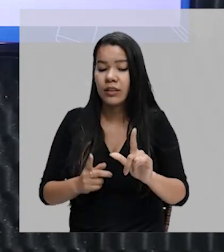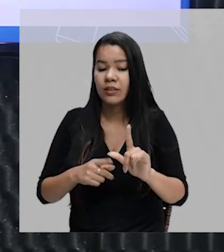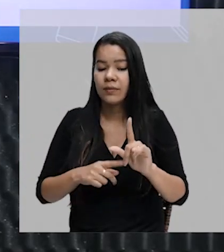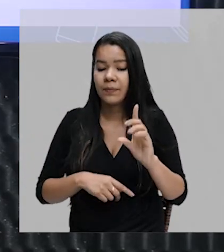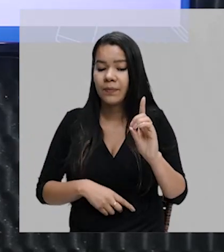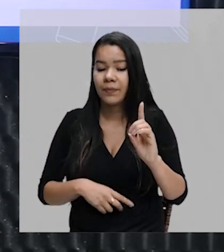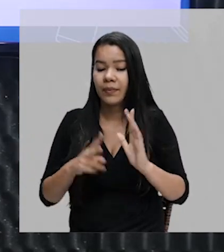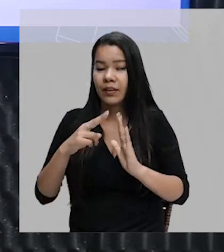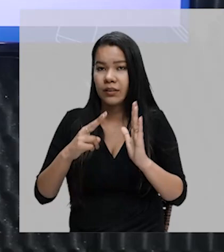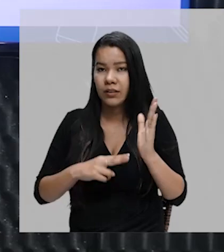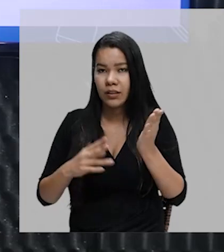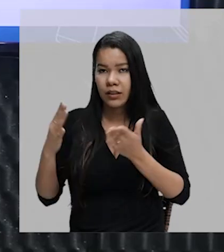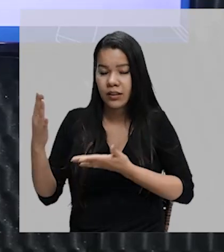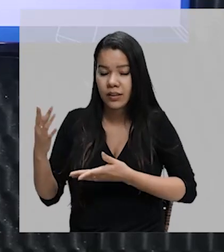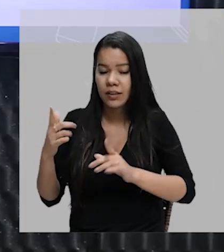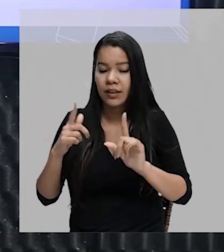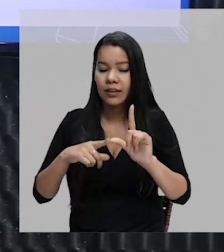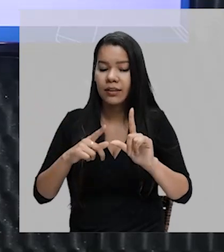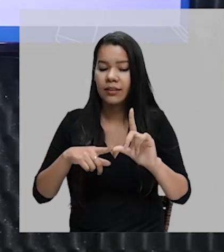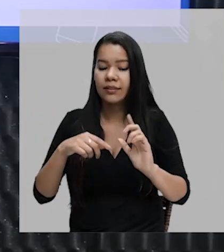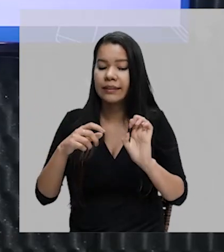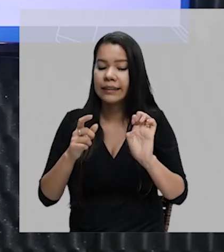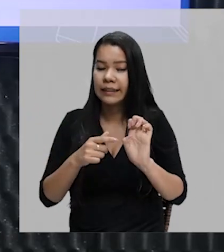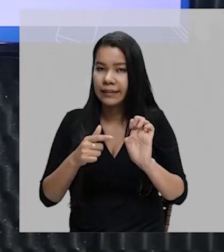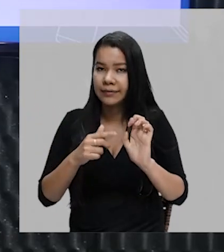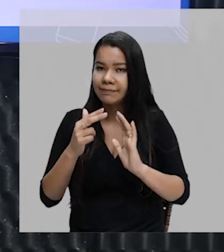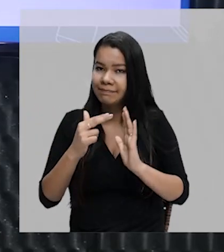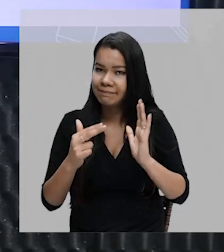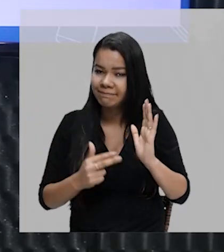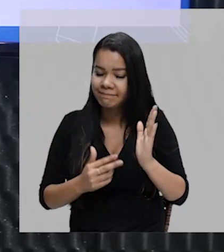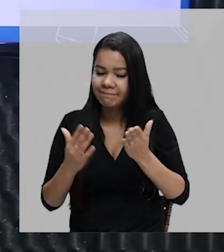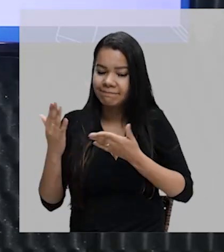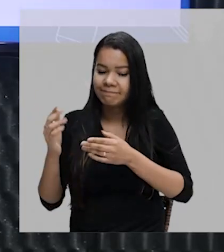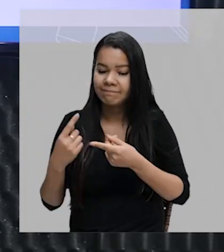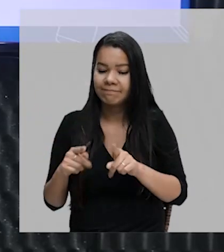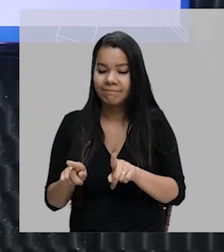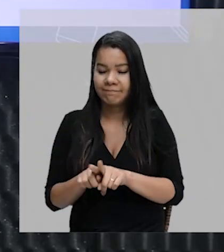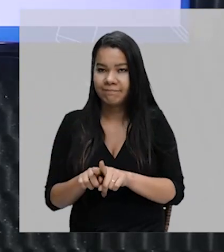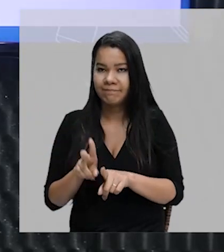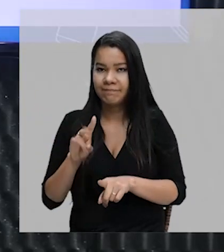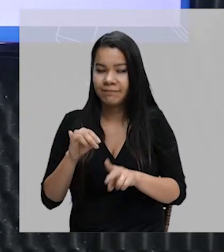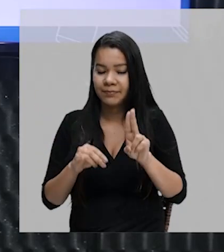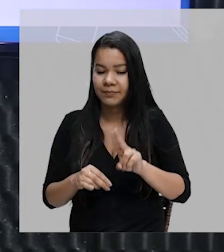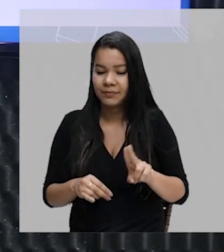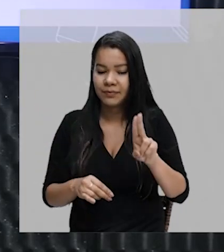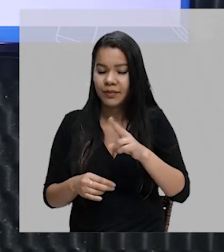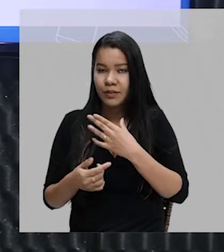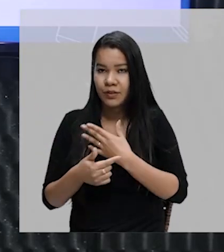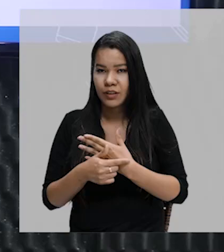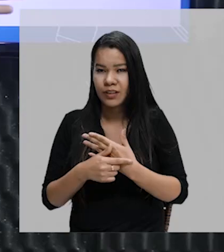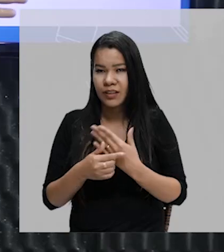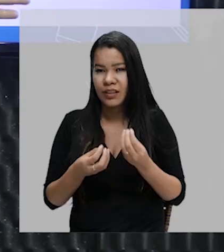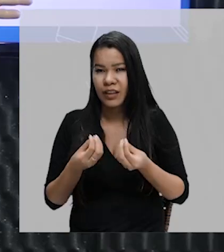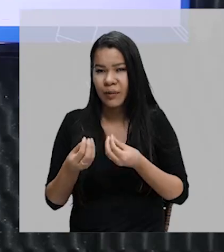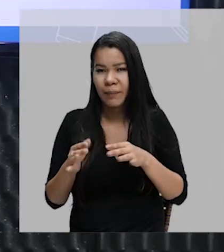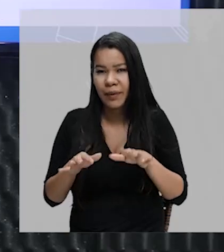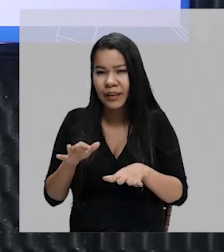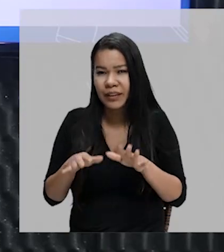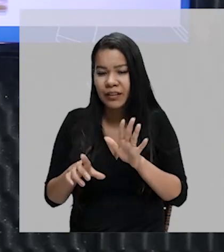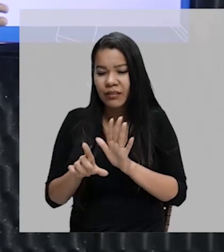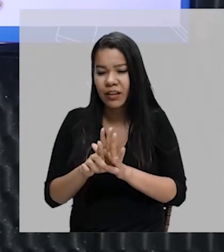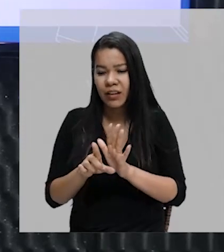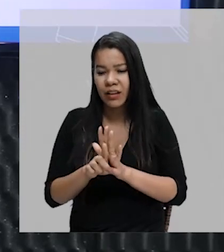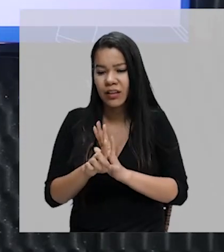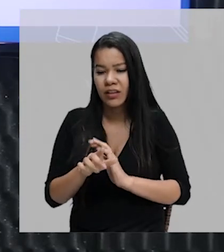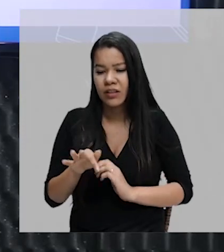ok? Então, né, vai utilizar aí os funcionamentos, né, de acordo com a lei de Faraday. Então, das alternativas, se